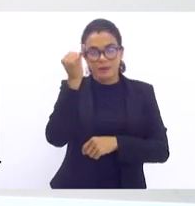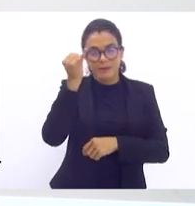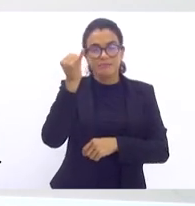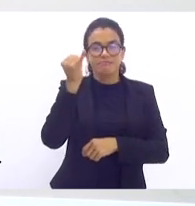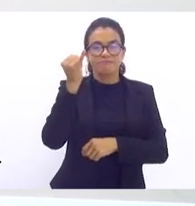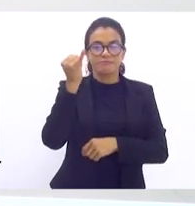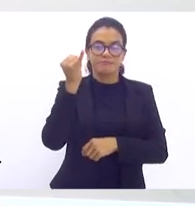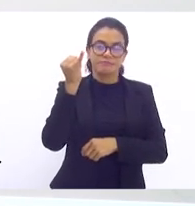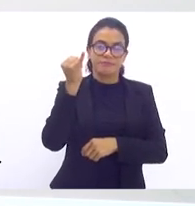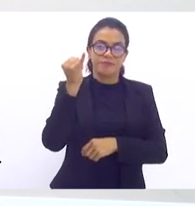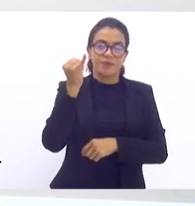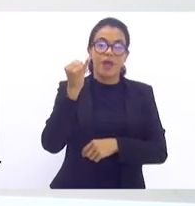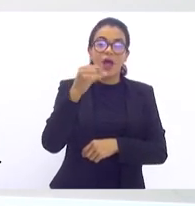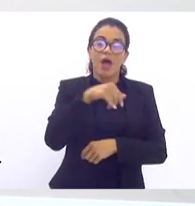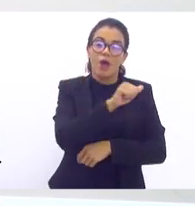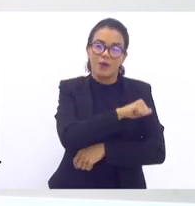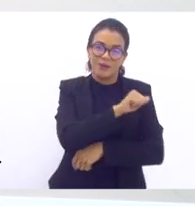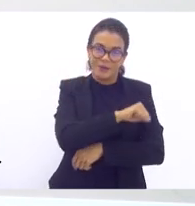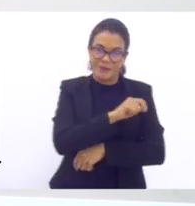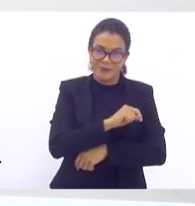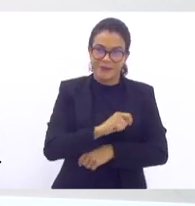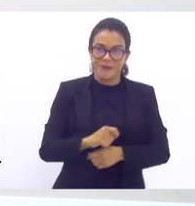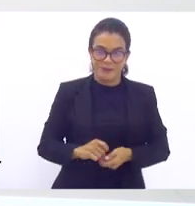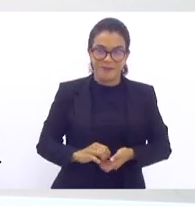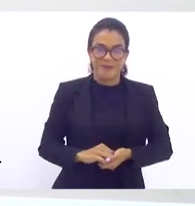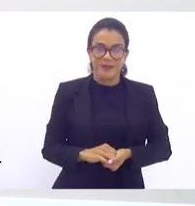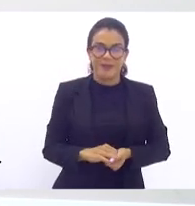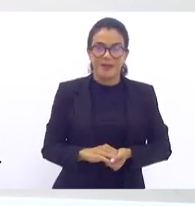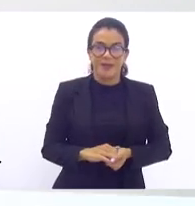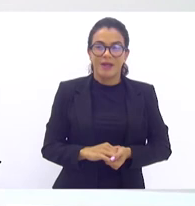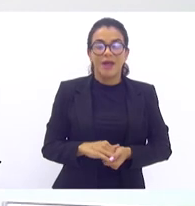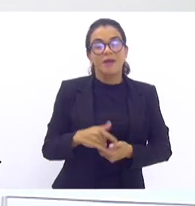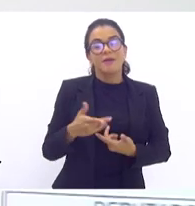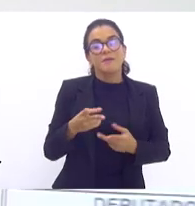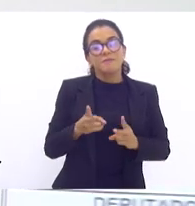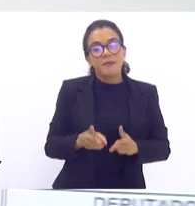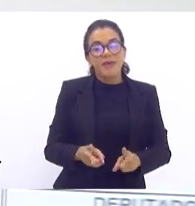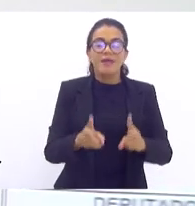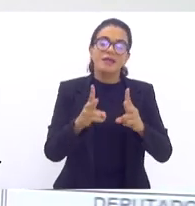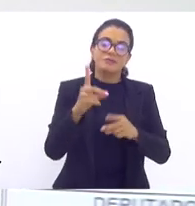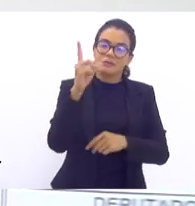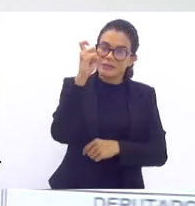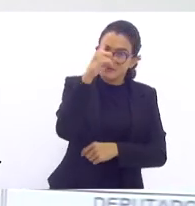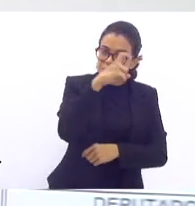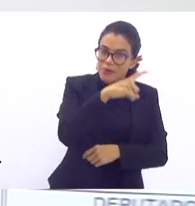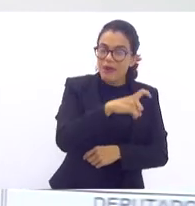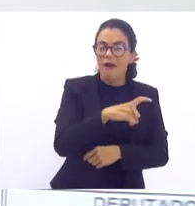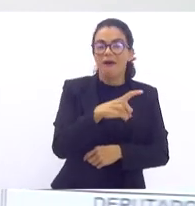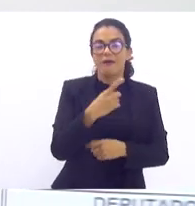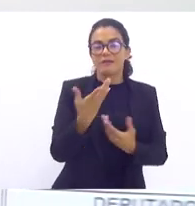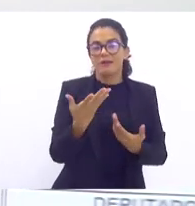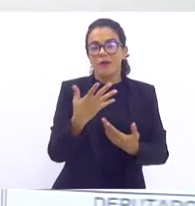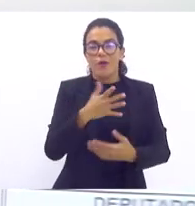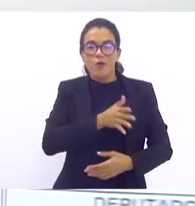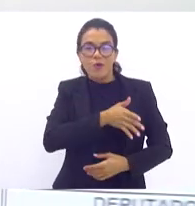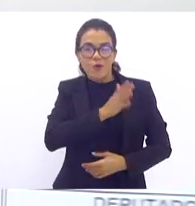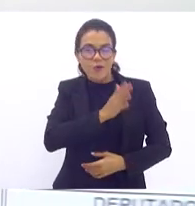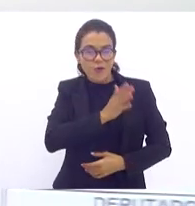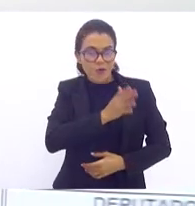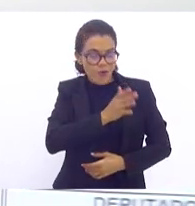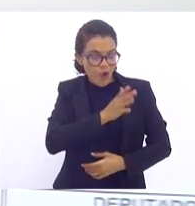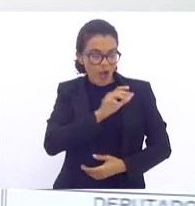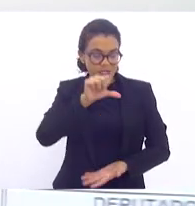Anderson ao Rio de Janeiro eu acho que apesar de todas as dificuldades o coração do